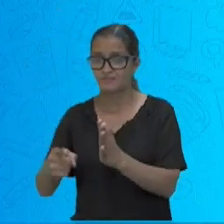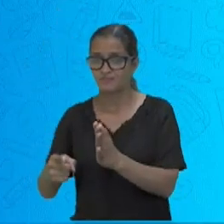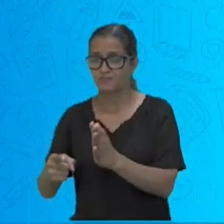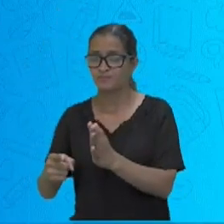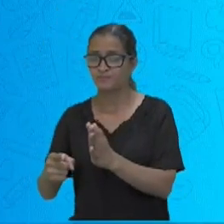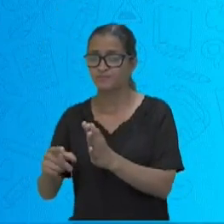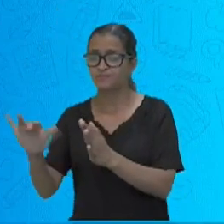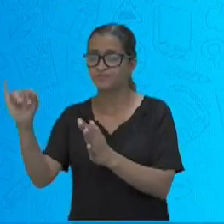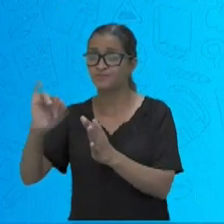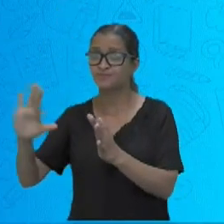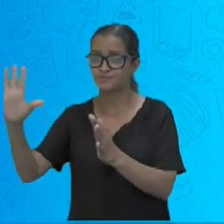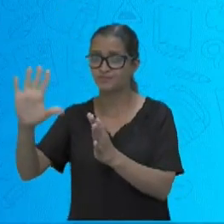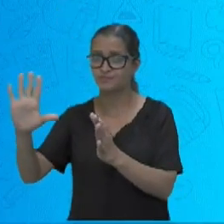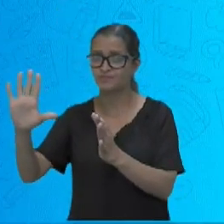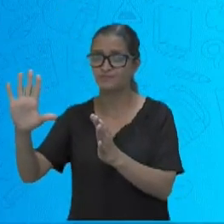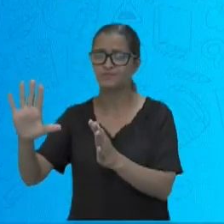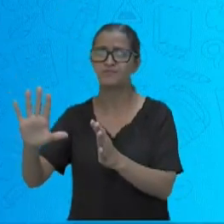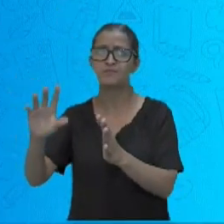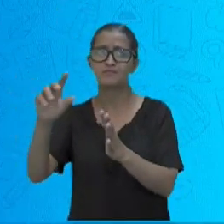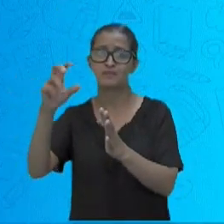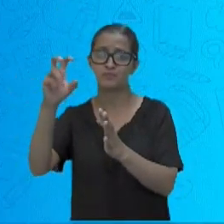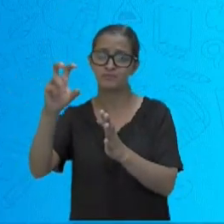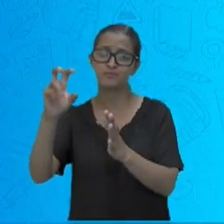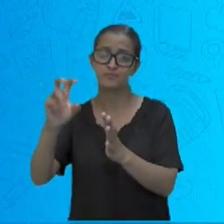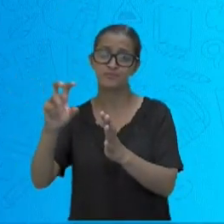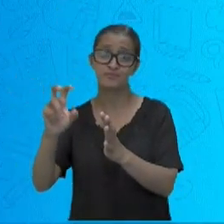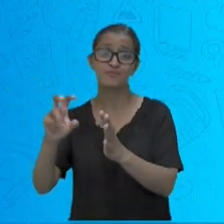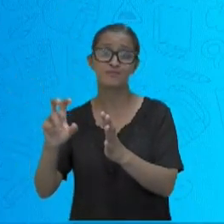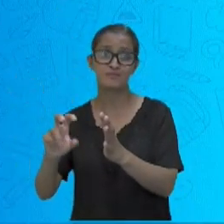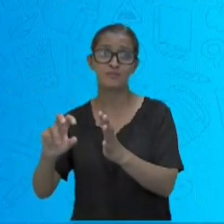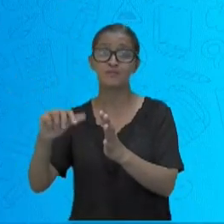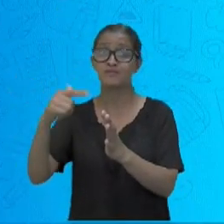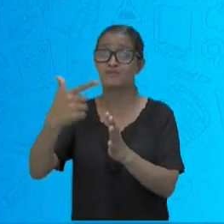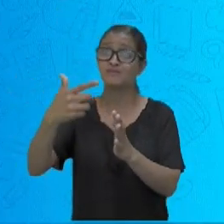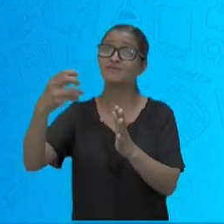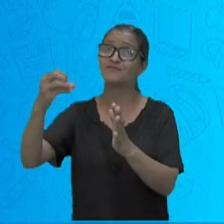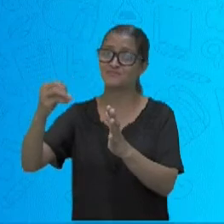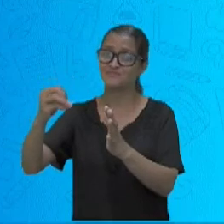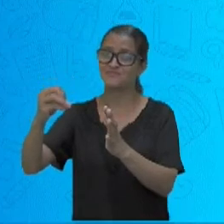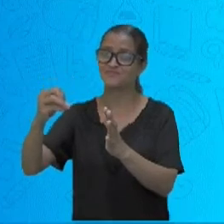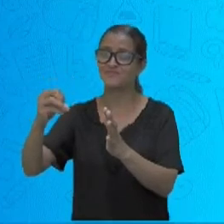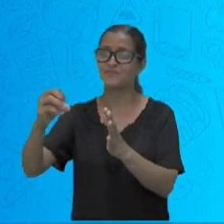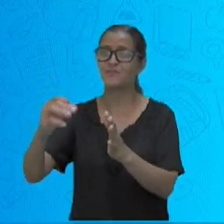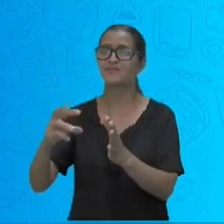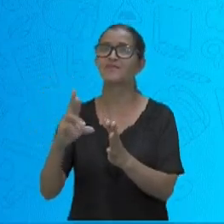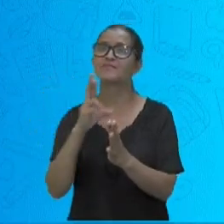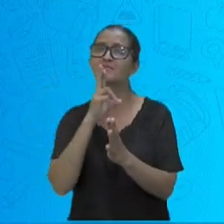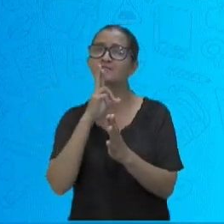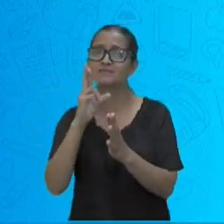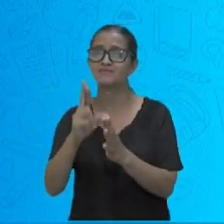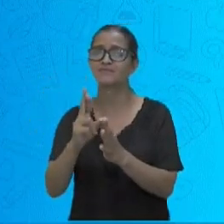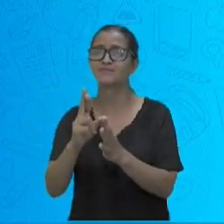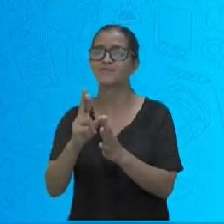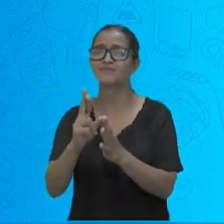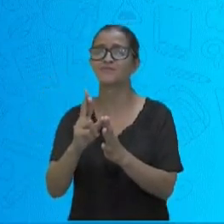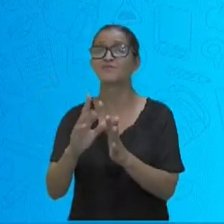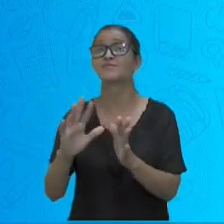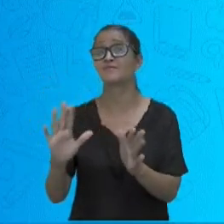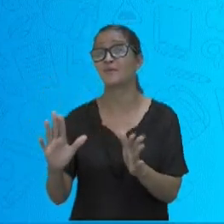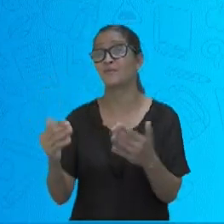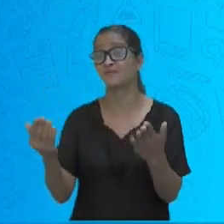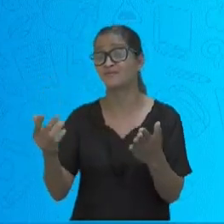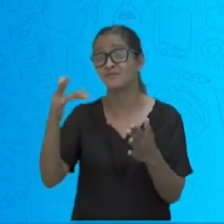aqui, o número maior que eu tive nas minhas informações foram de 20 pessoas. Eu poderia continuar, como eu falei com